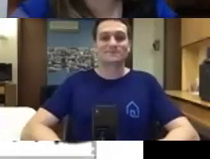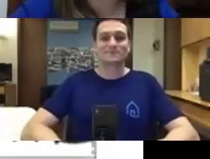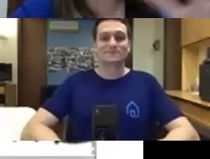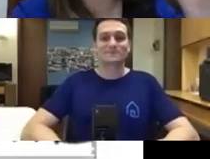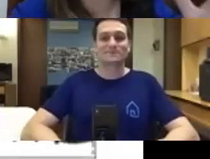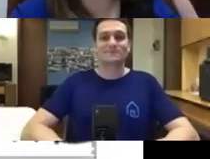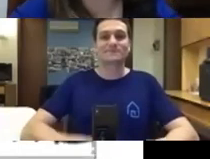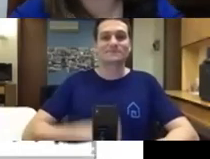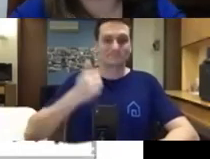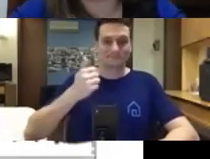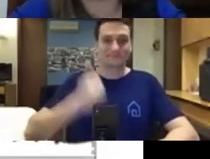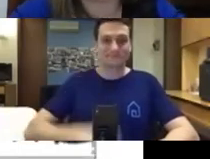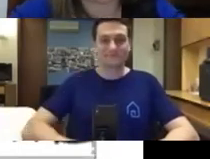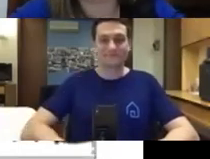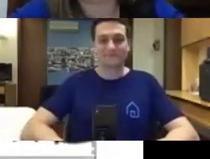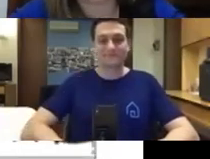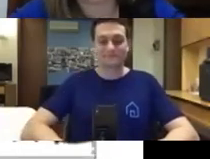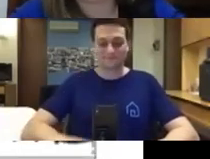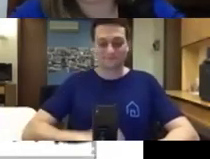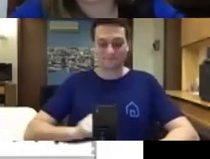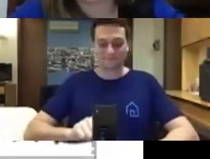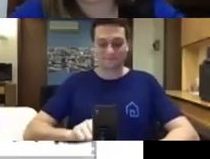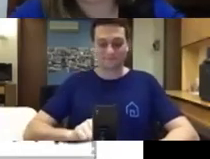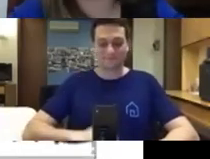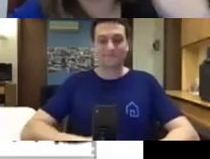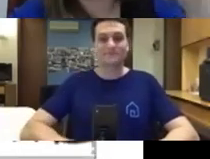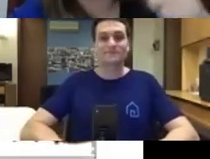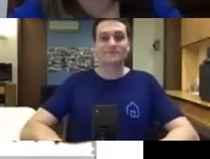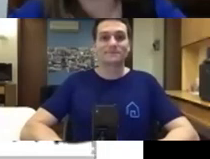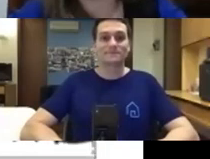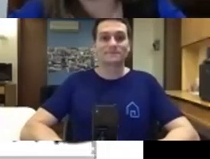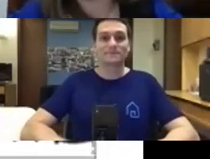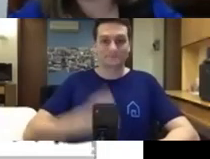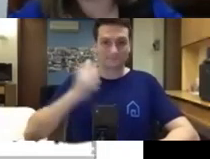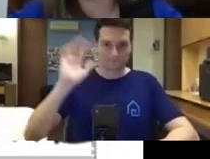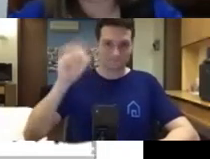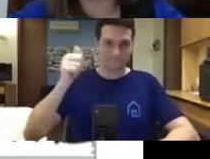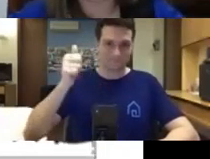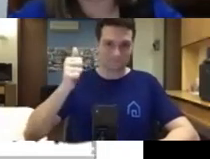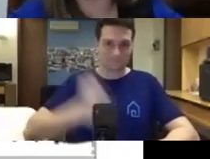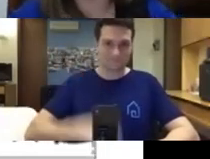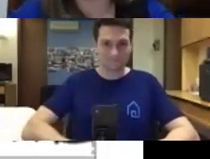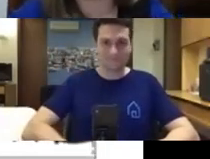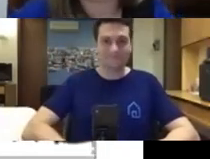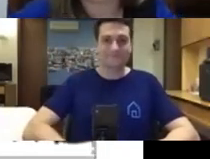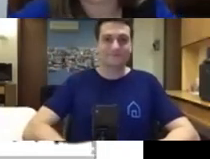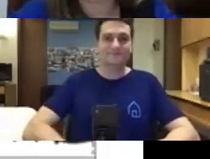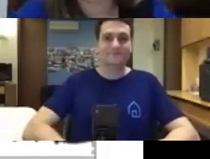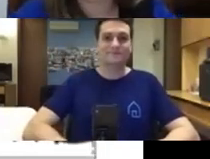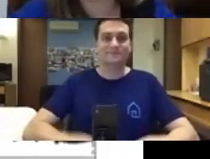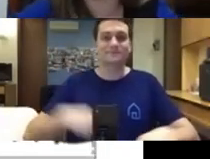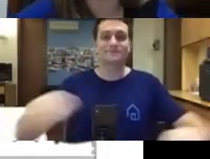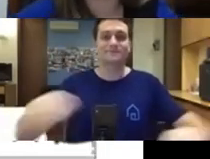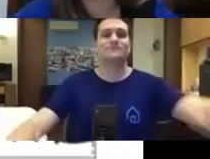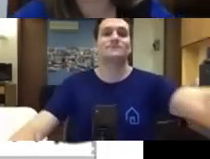na apresentação, não vejo ali... Te concentra aí, nós ficamos, eu e o Abdala aqui ligado nas perguntas, depois a gente te passa no